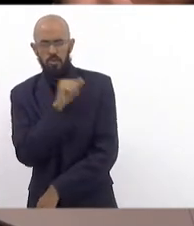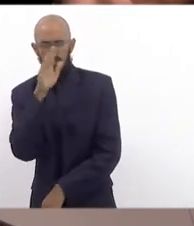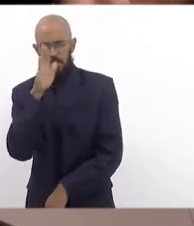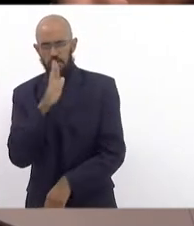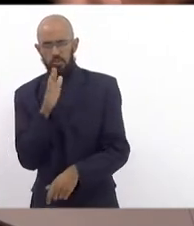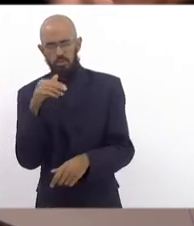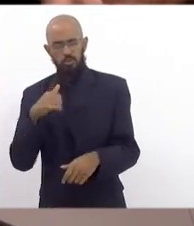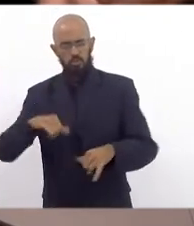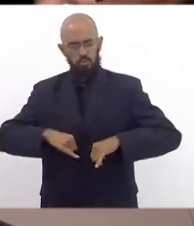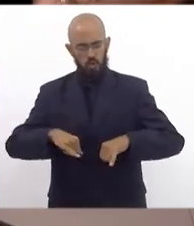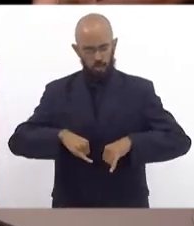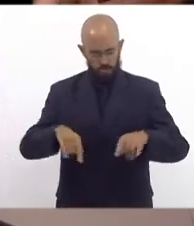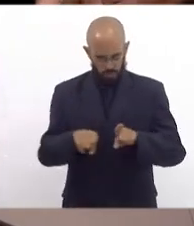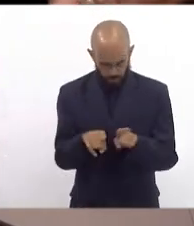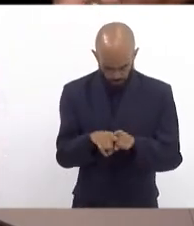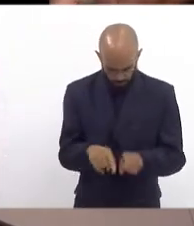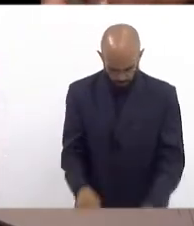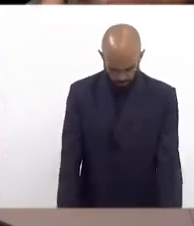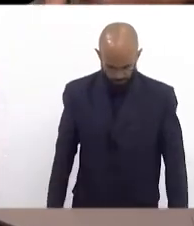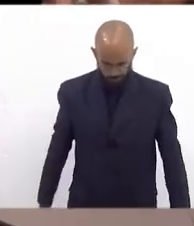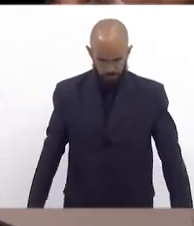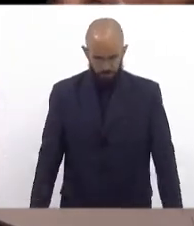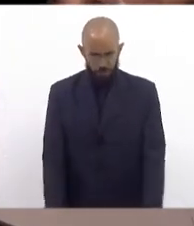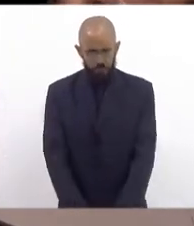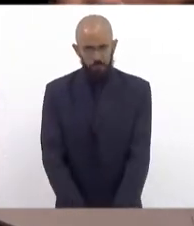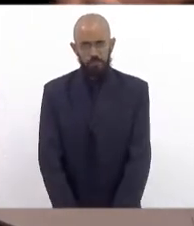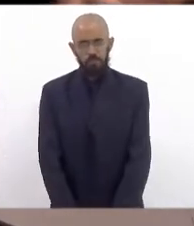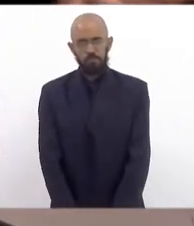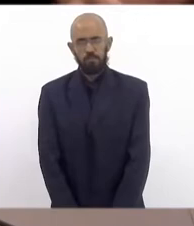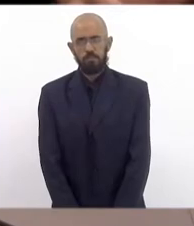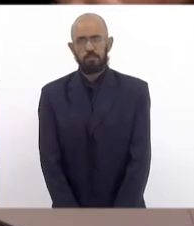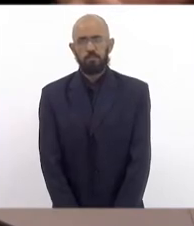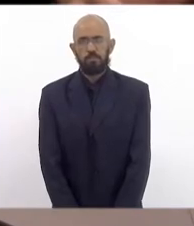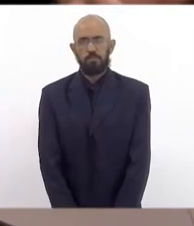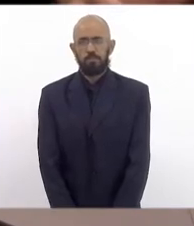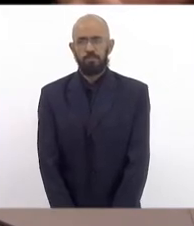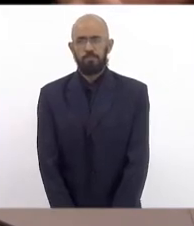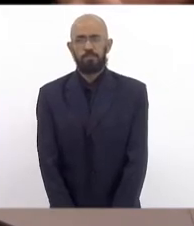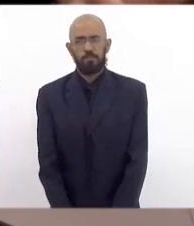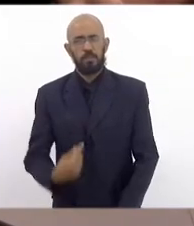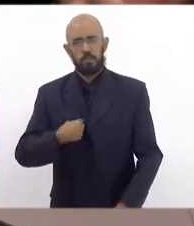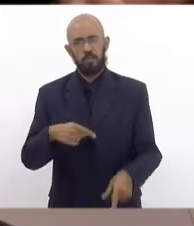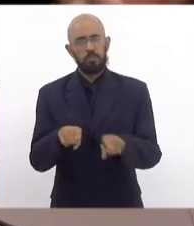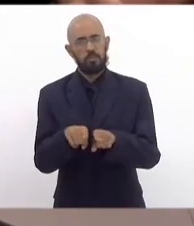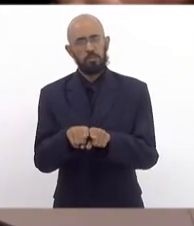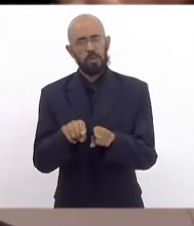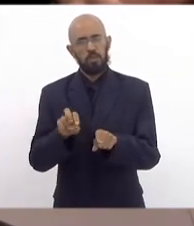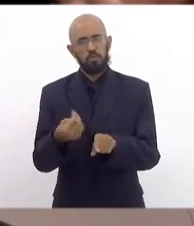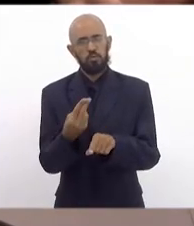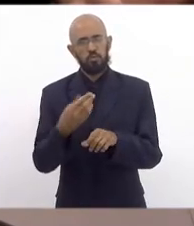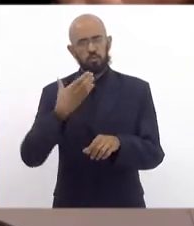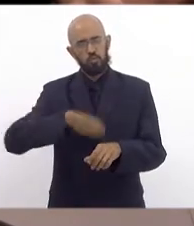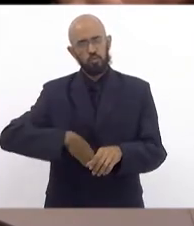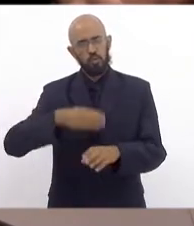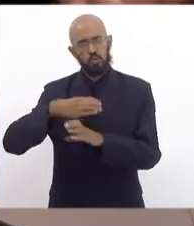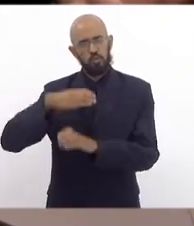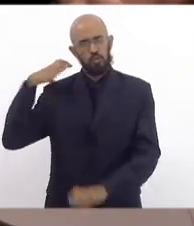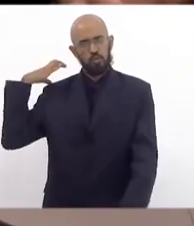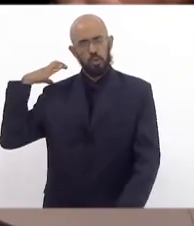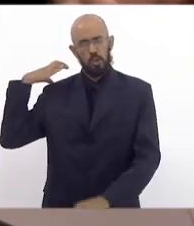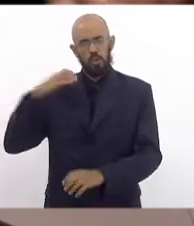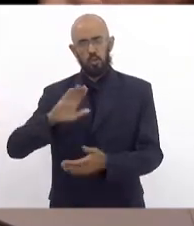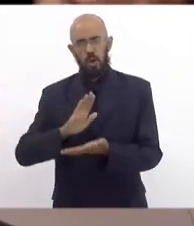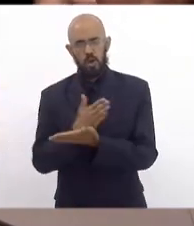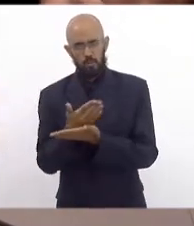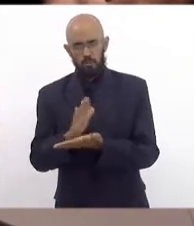lá aí comungando também sou engenheiro entendeu então alguns